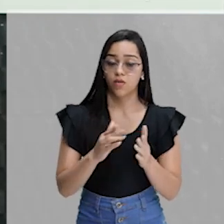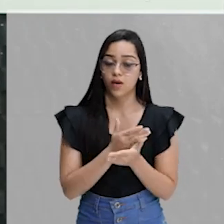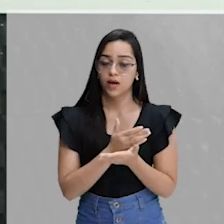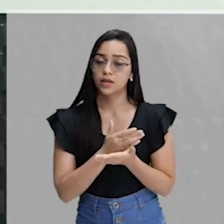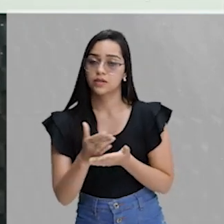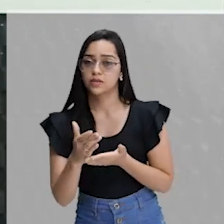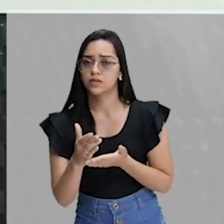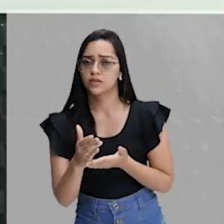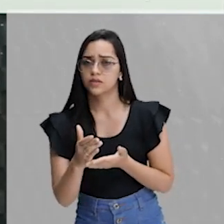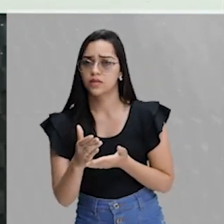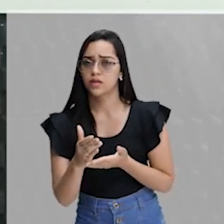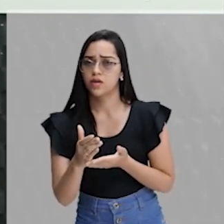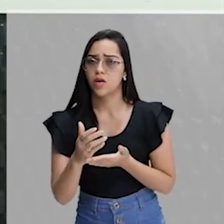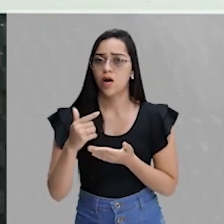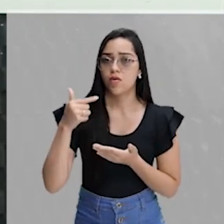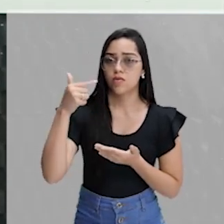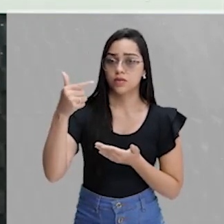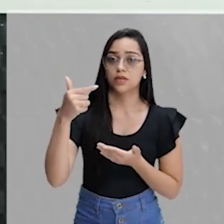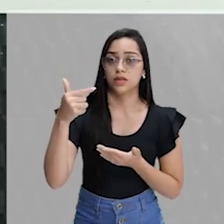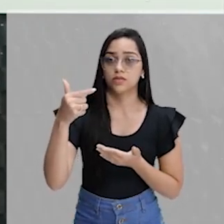inicial, né? Ambos ao quadrado,